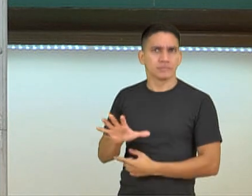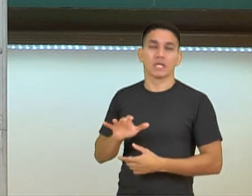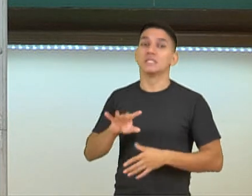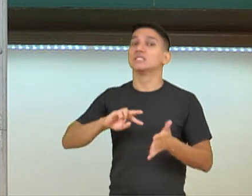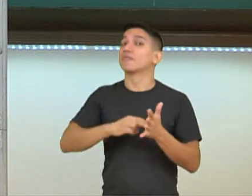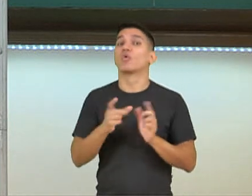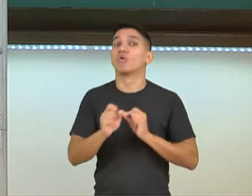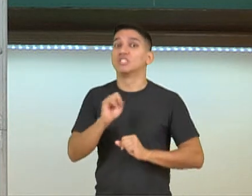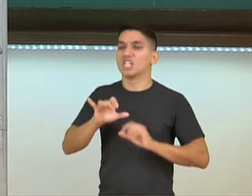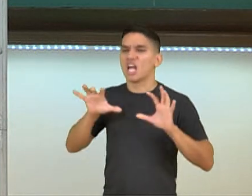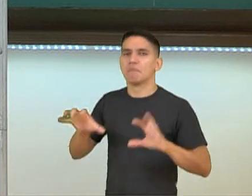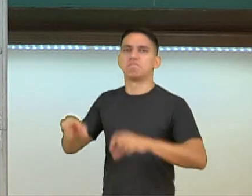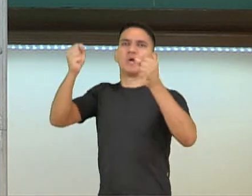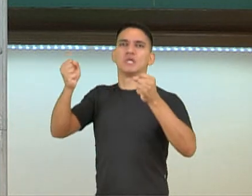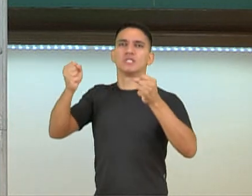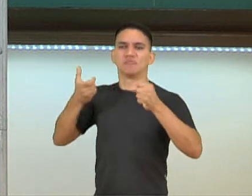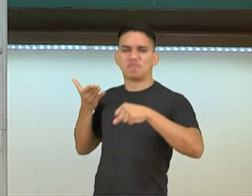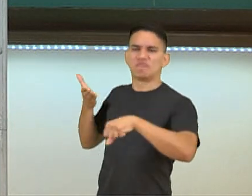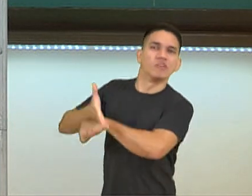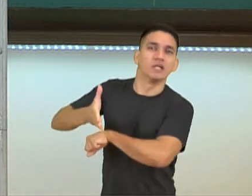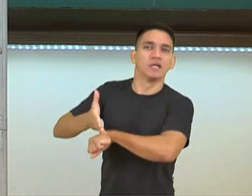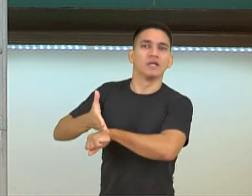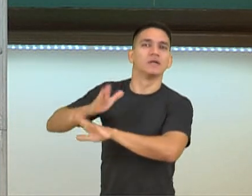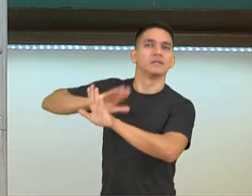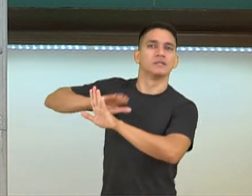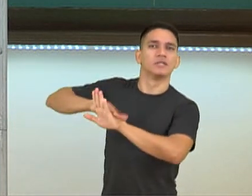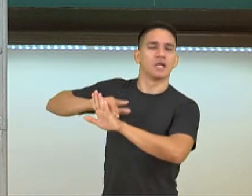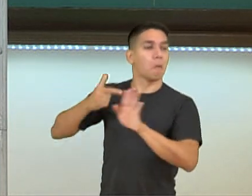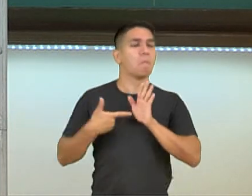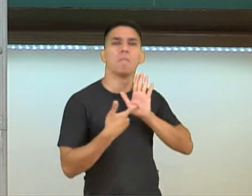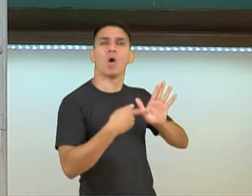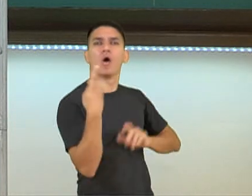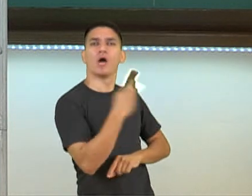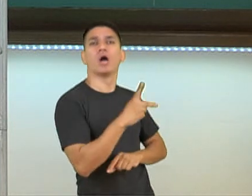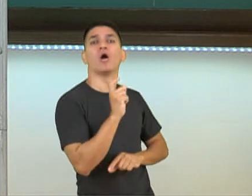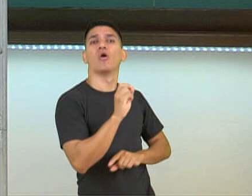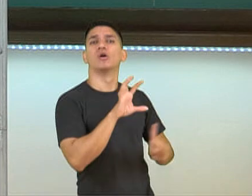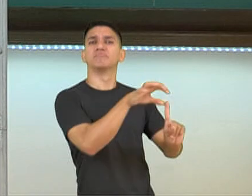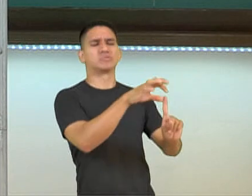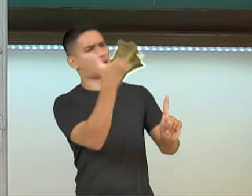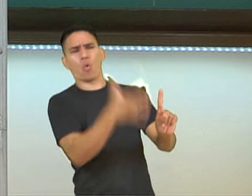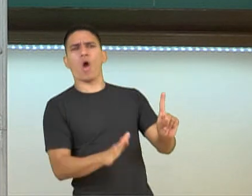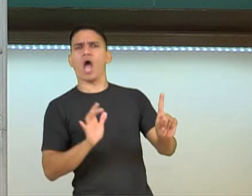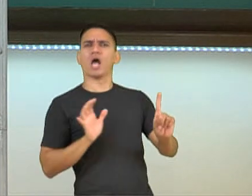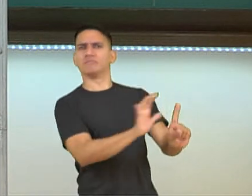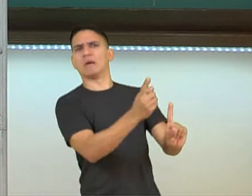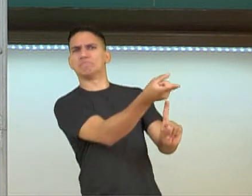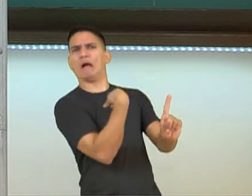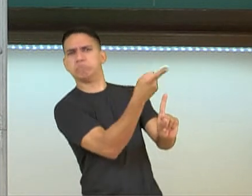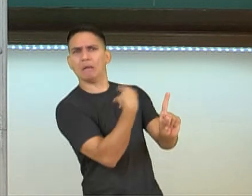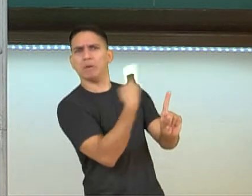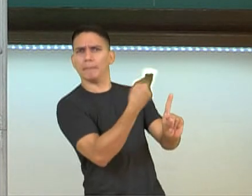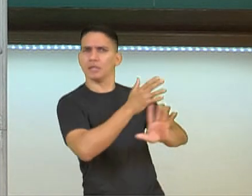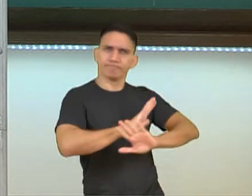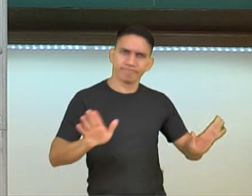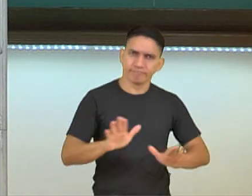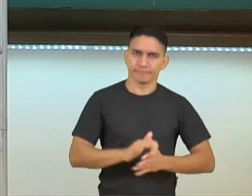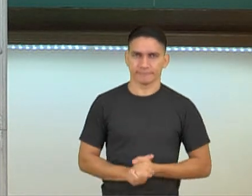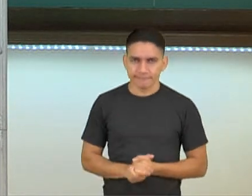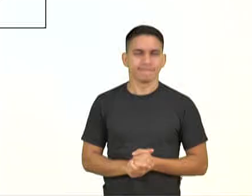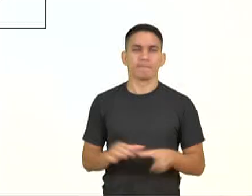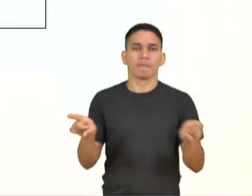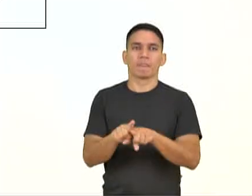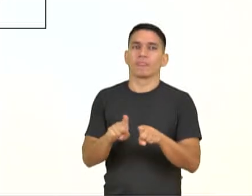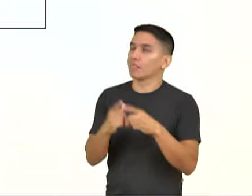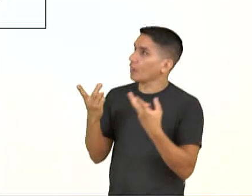toma a Bastilha, invade ela, você vai tentar mostrar que você não quer mais aquele absolutismo monárquico.